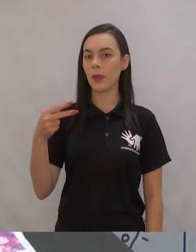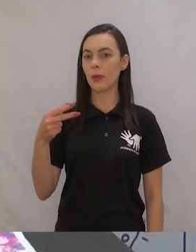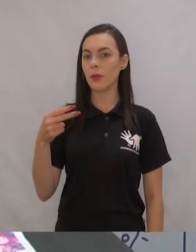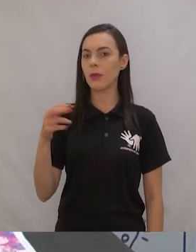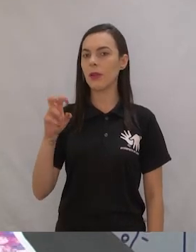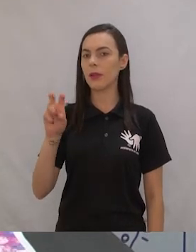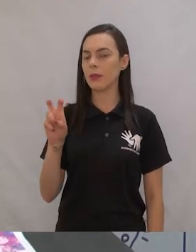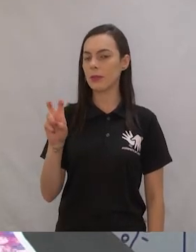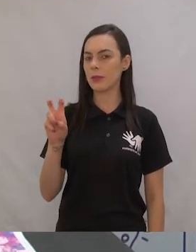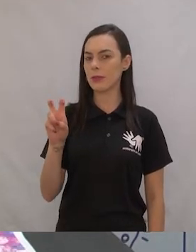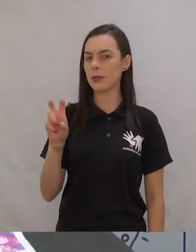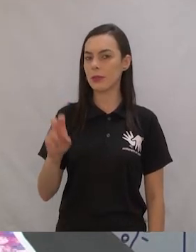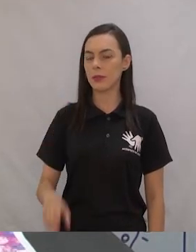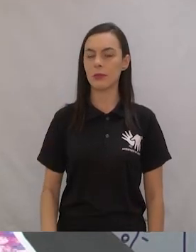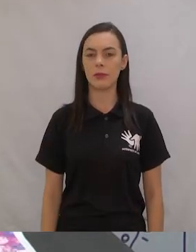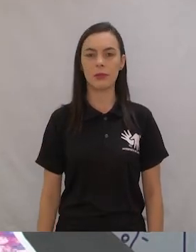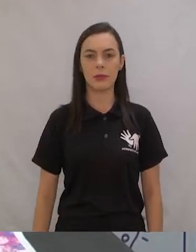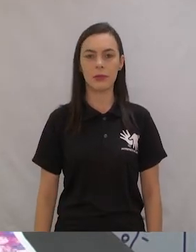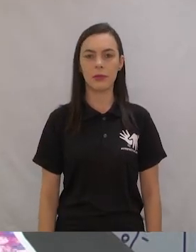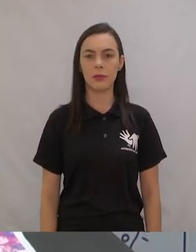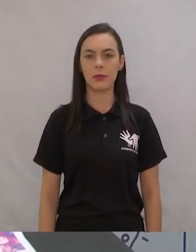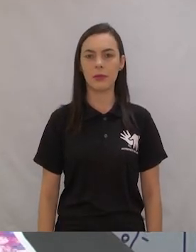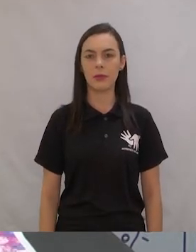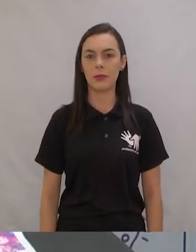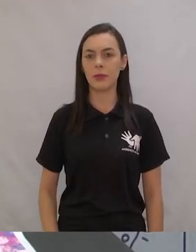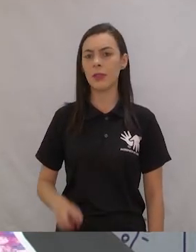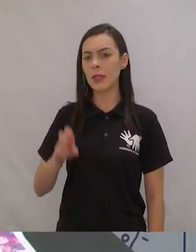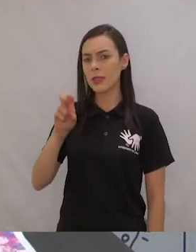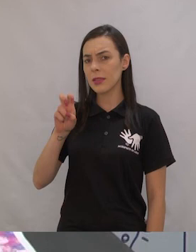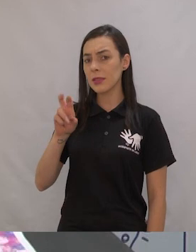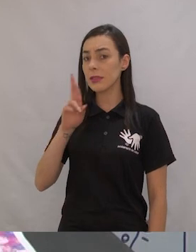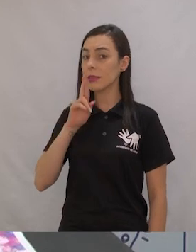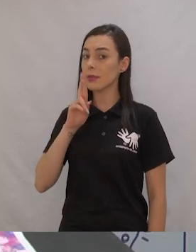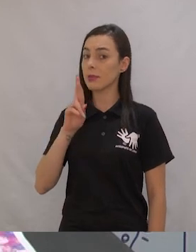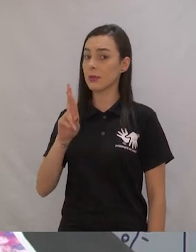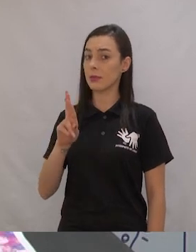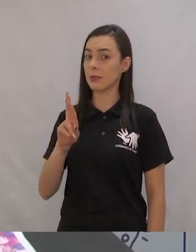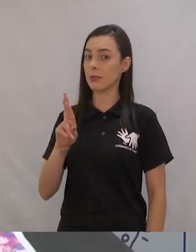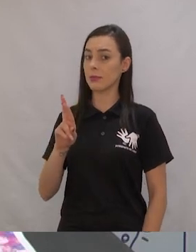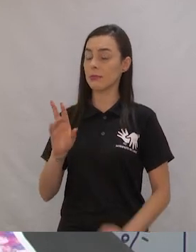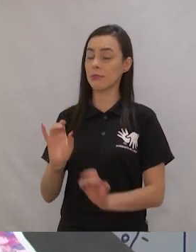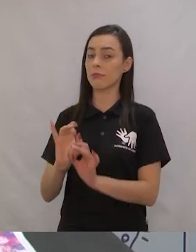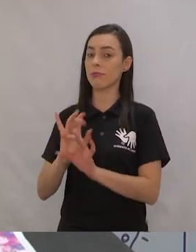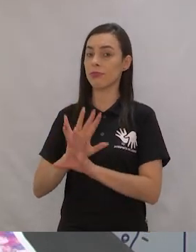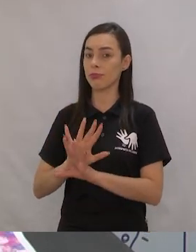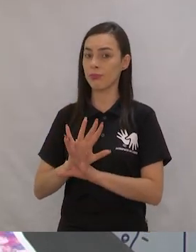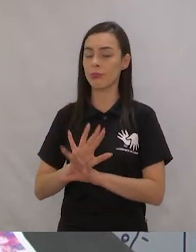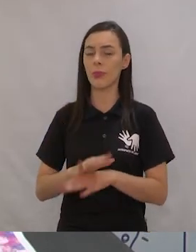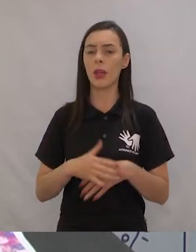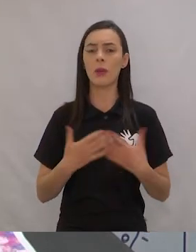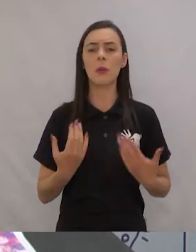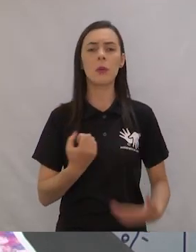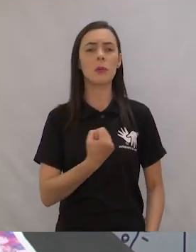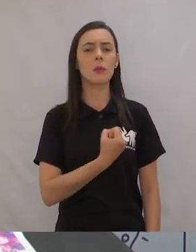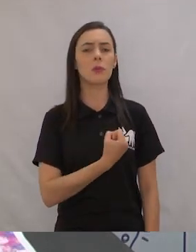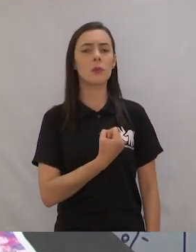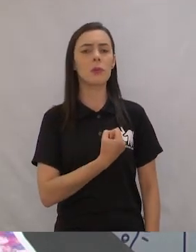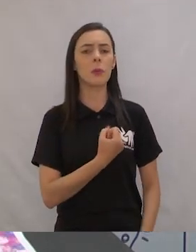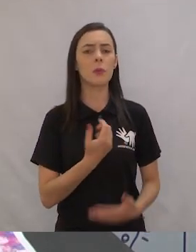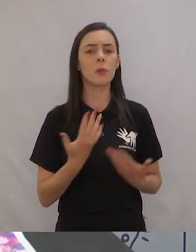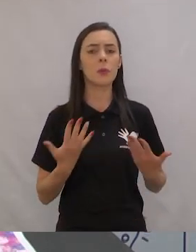igual a 5. 5 é o meu resultado final. Qual é o